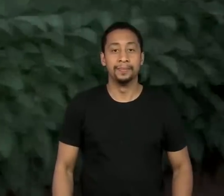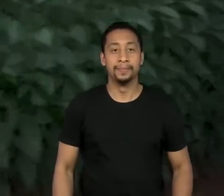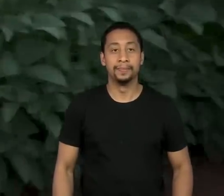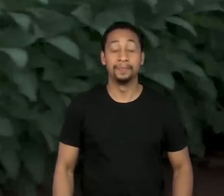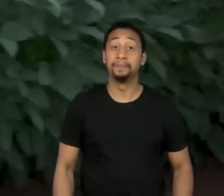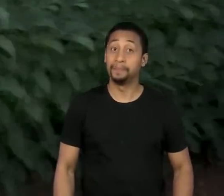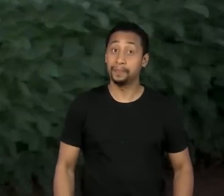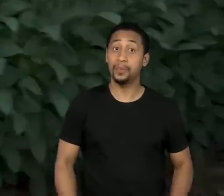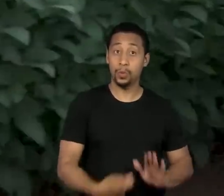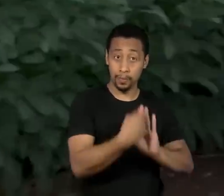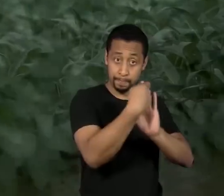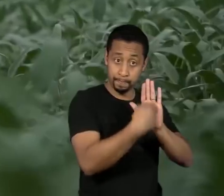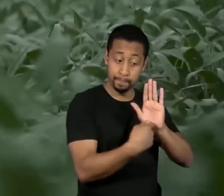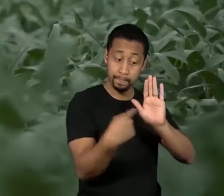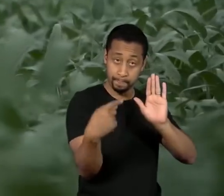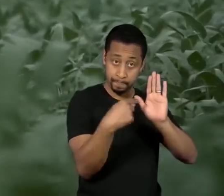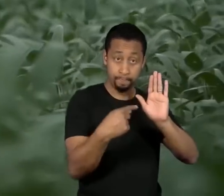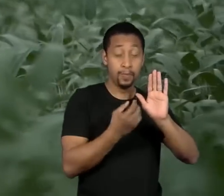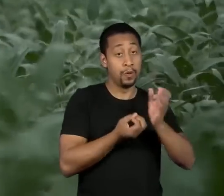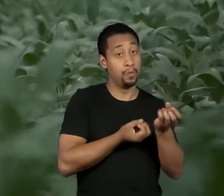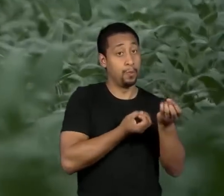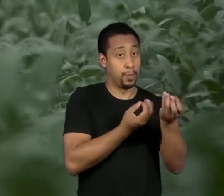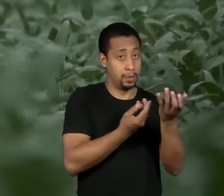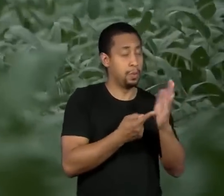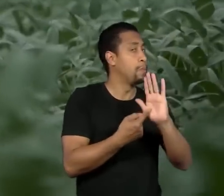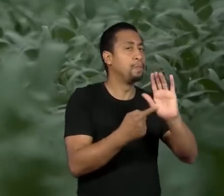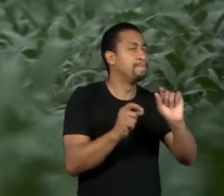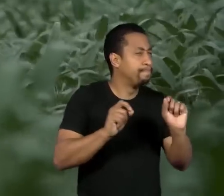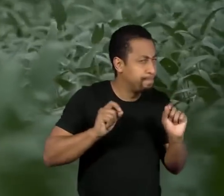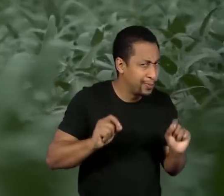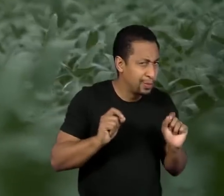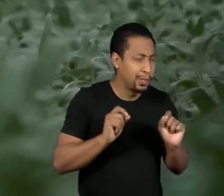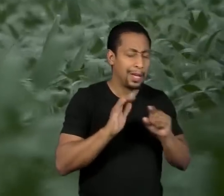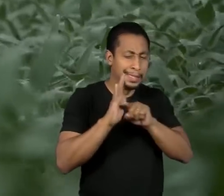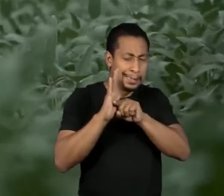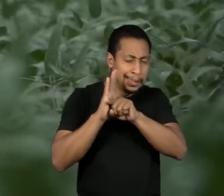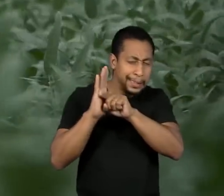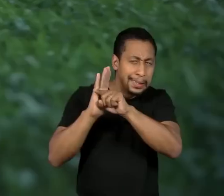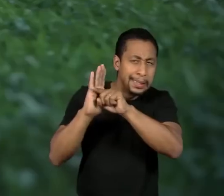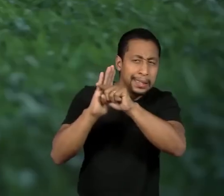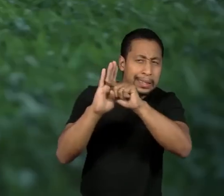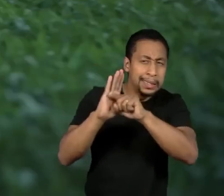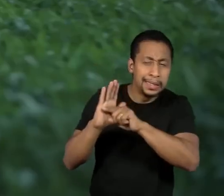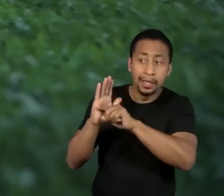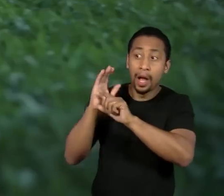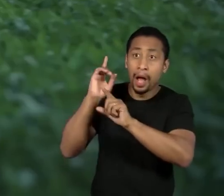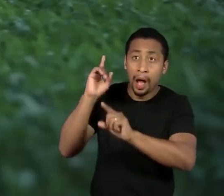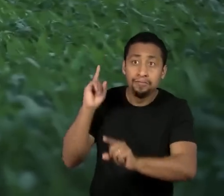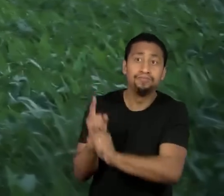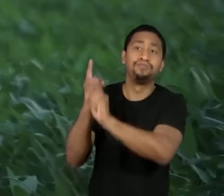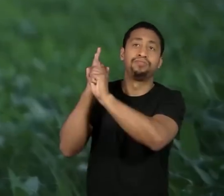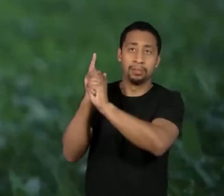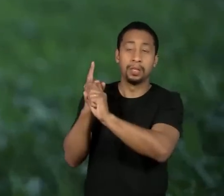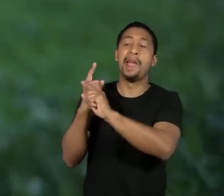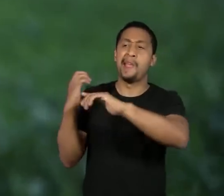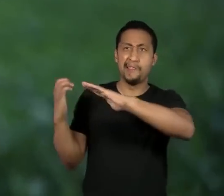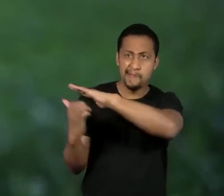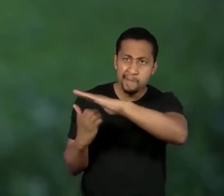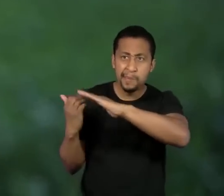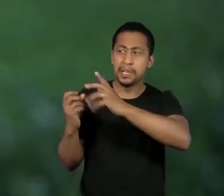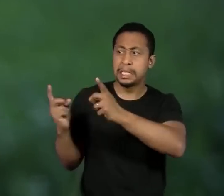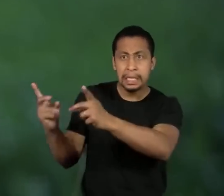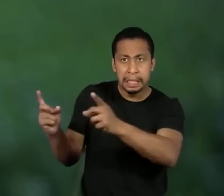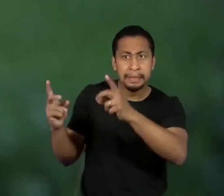O documento traz também uma investigação que revelou a ligação de gigantes da indústria de grãos com a produção de soja em